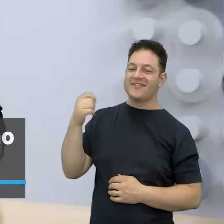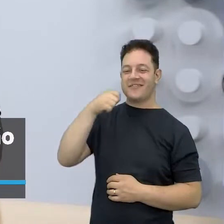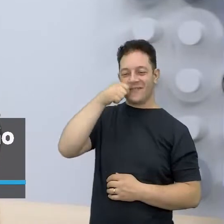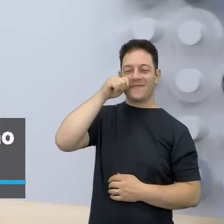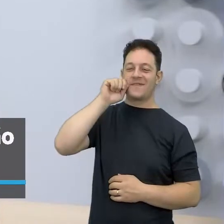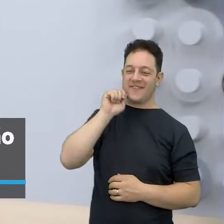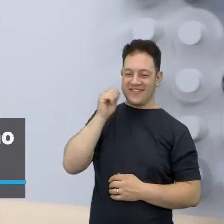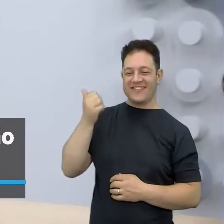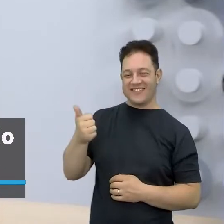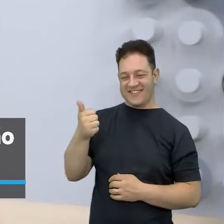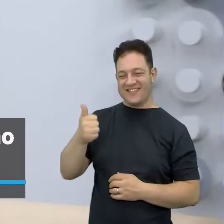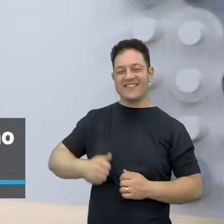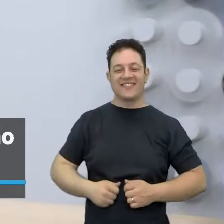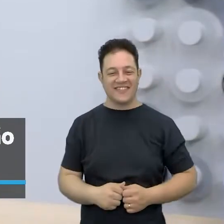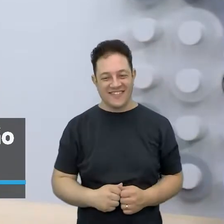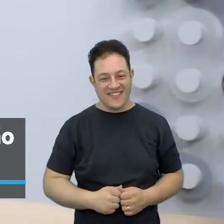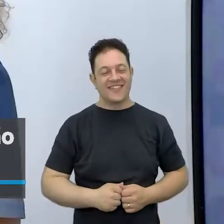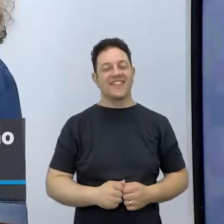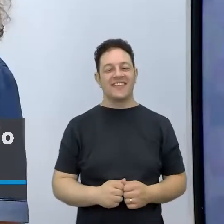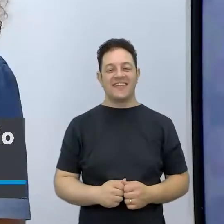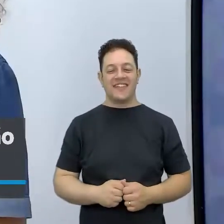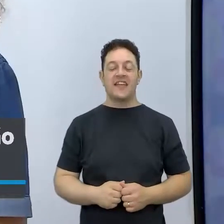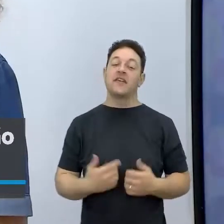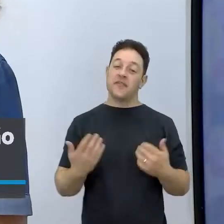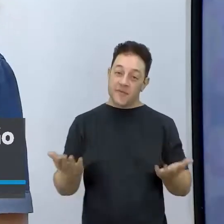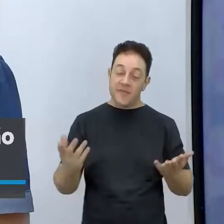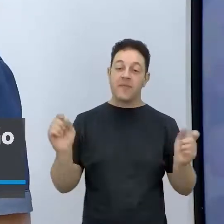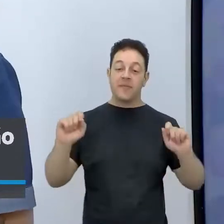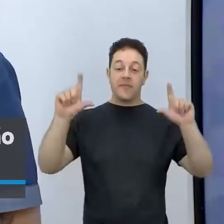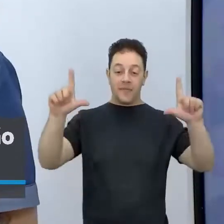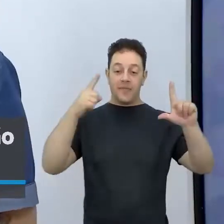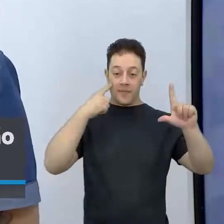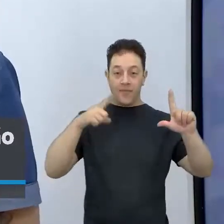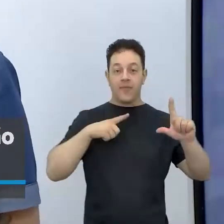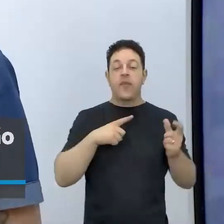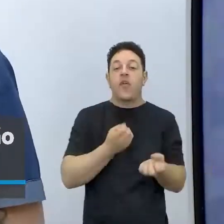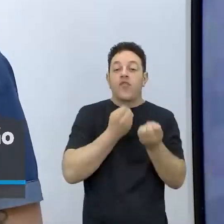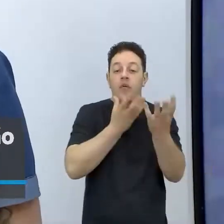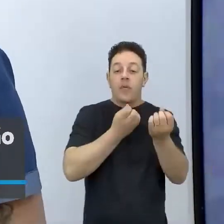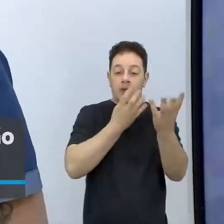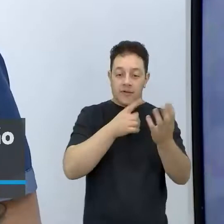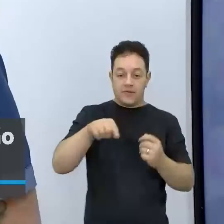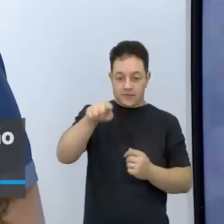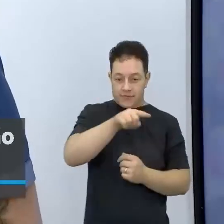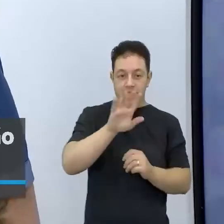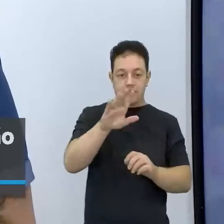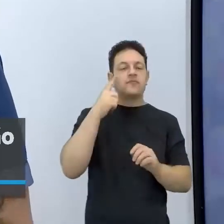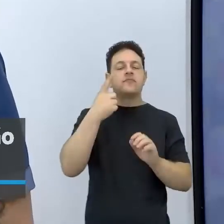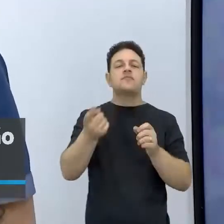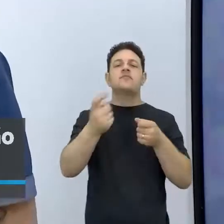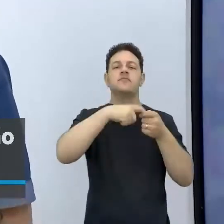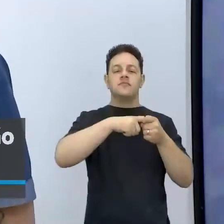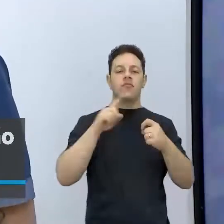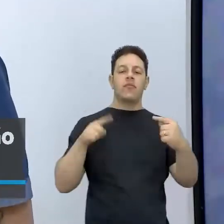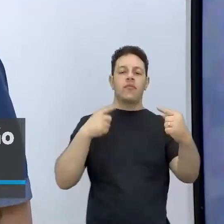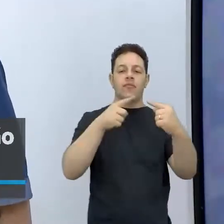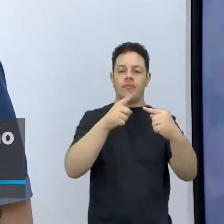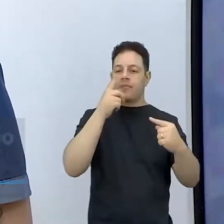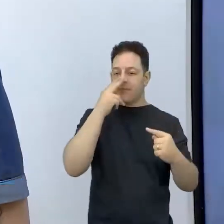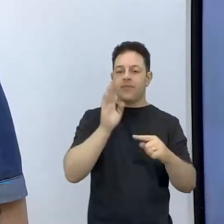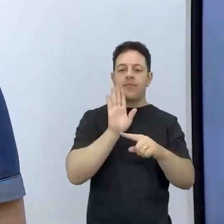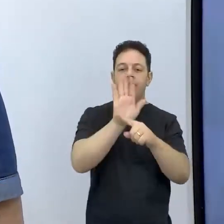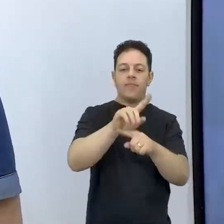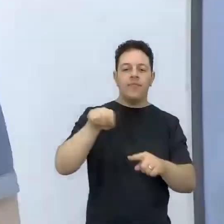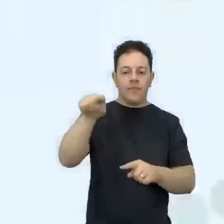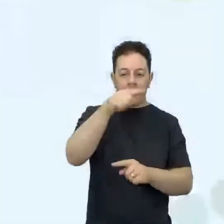este aqui. Isso mesmo. Então já ficou aí na tela para vocês algumas informações. Eu só vou voltar lá no objetivo para a gente reforçar aí